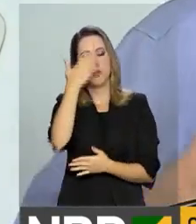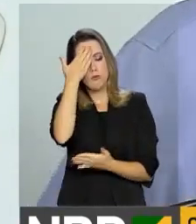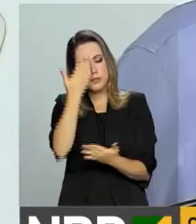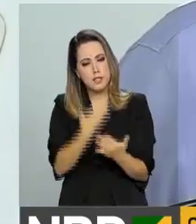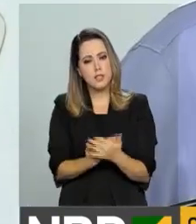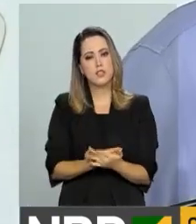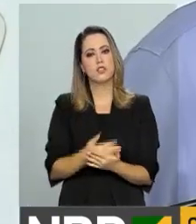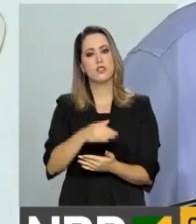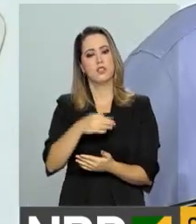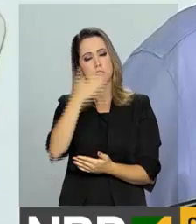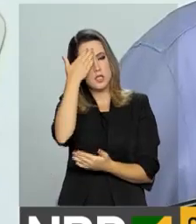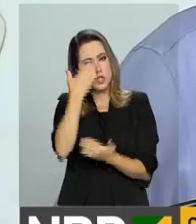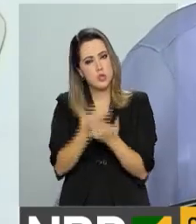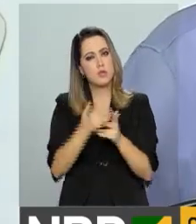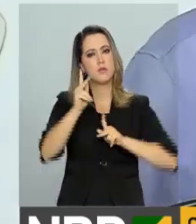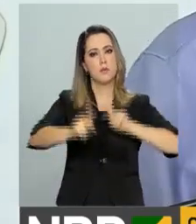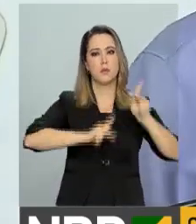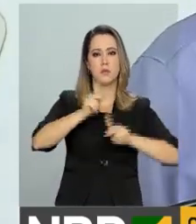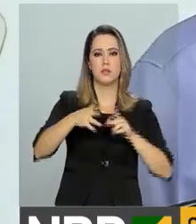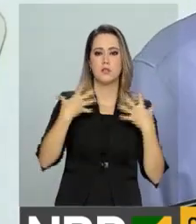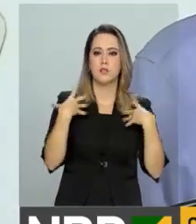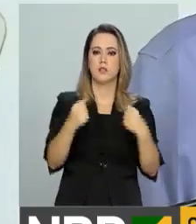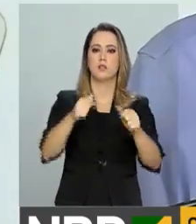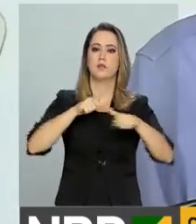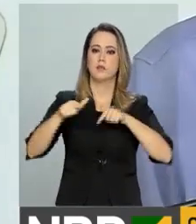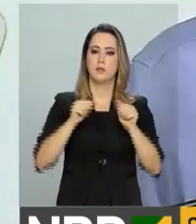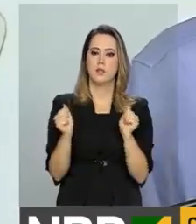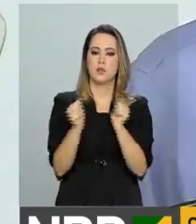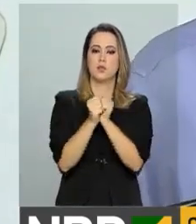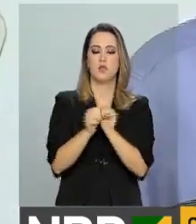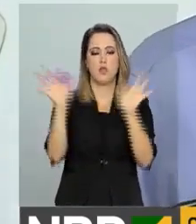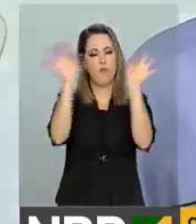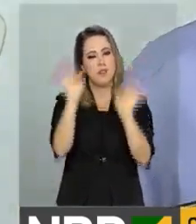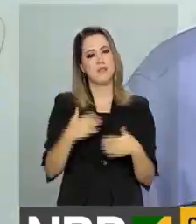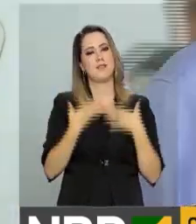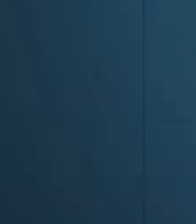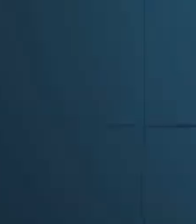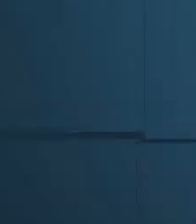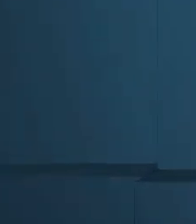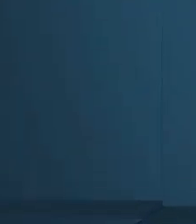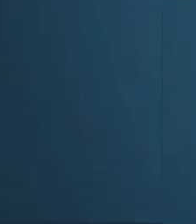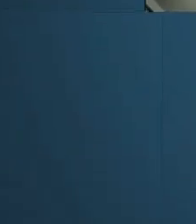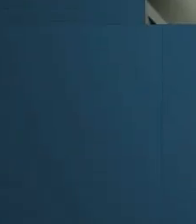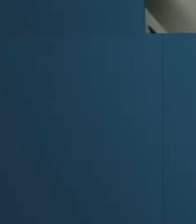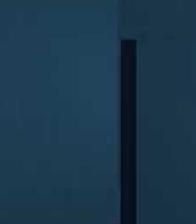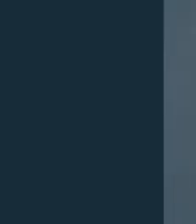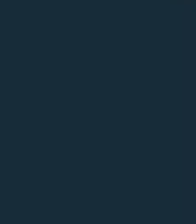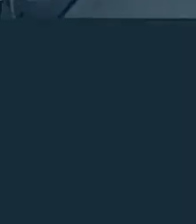otimismo, creio no povo brasileiro, vamos trabalhar juntos. Felicidades a vocês.